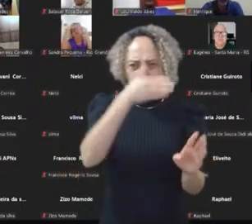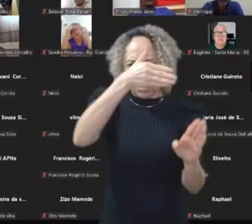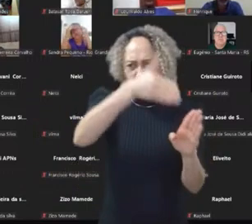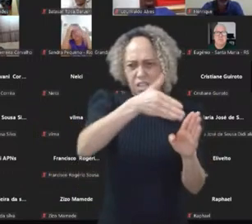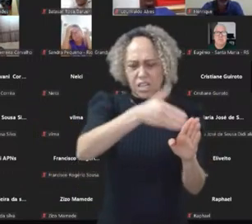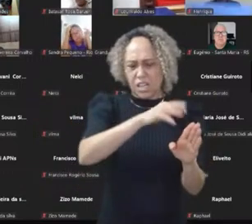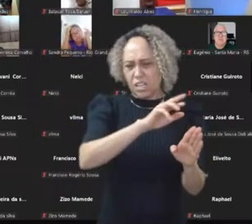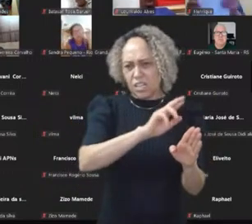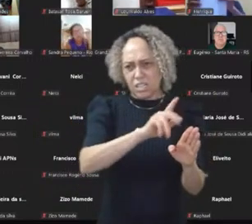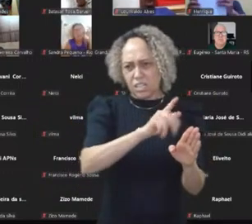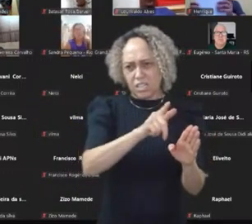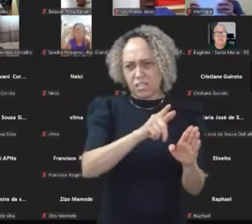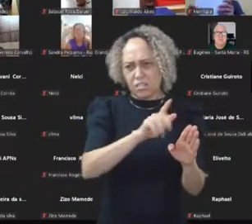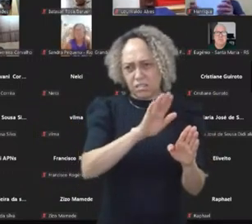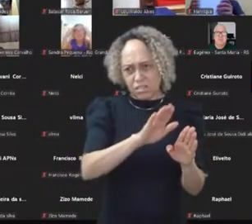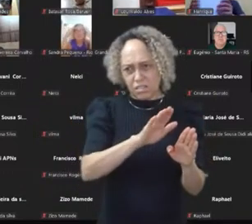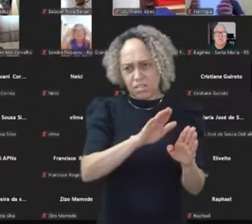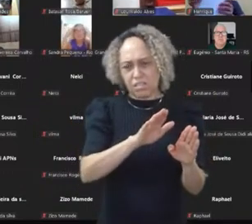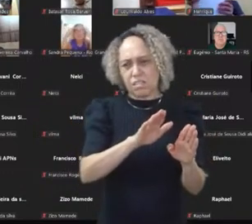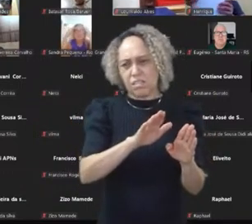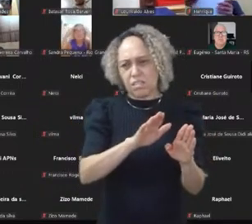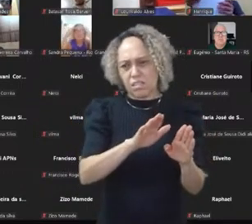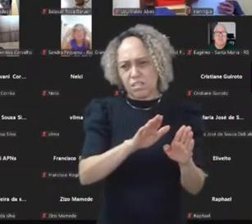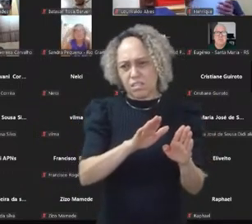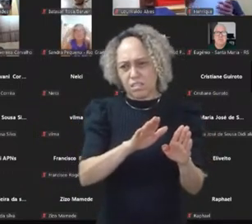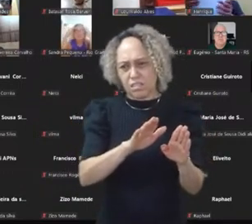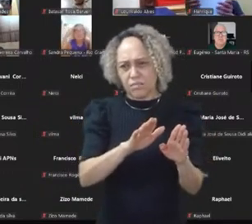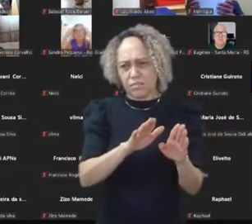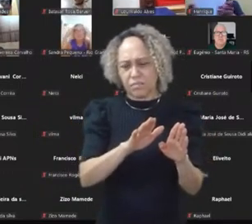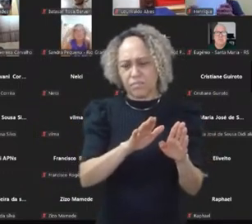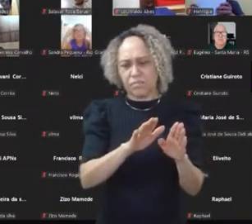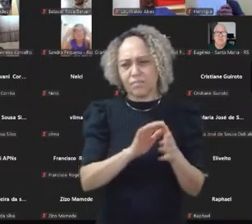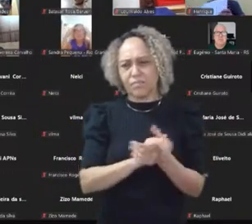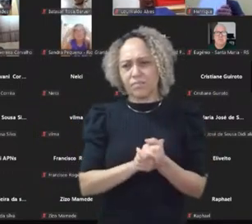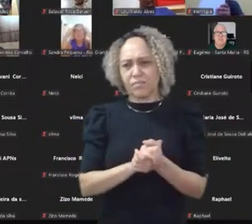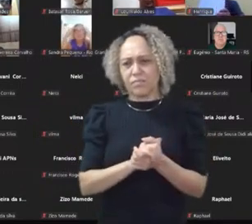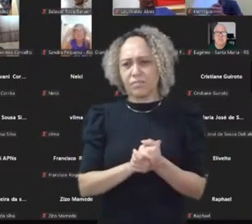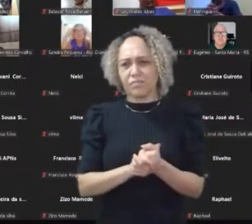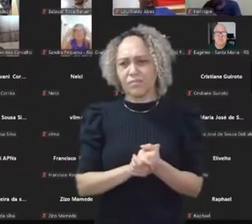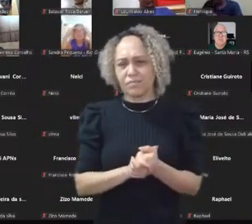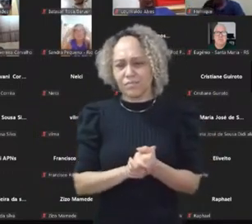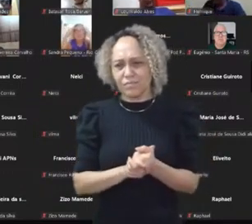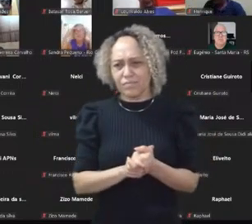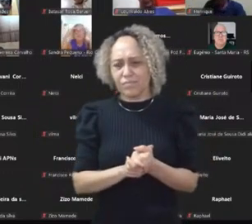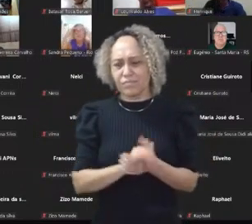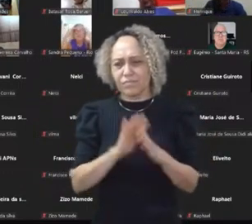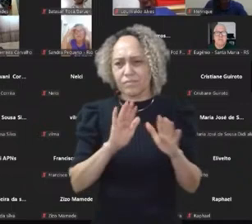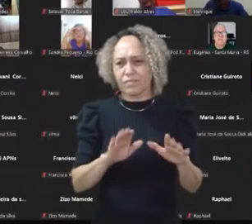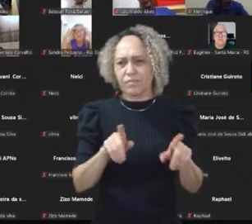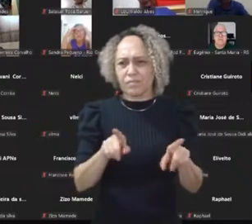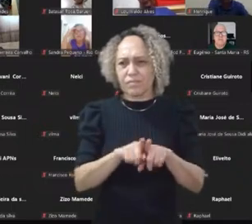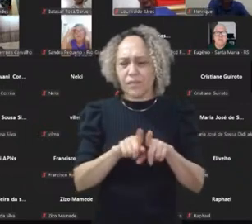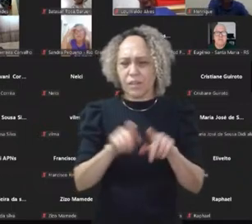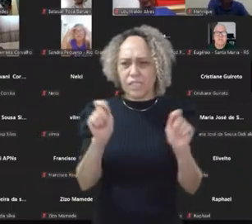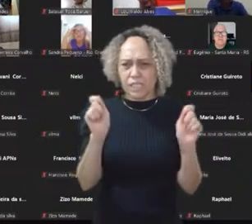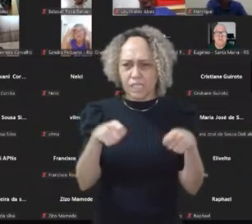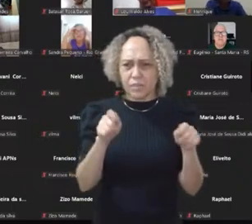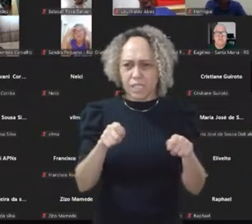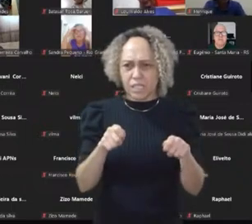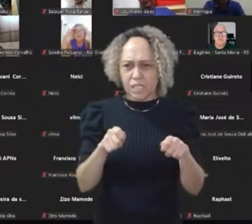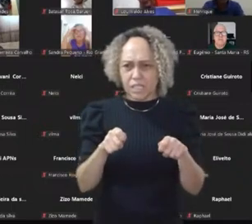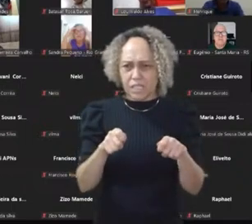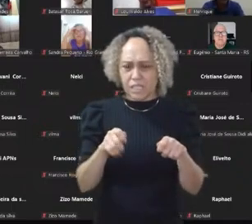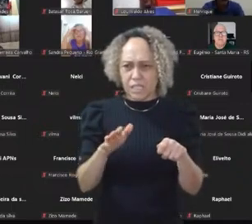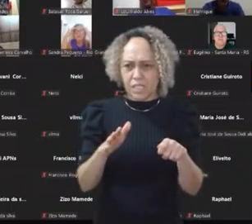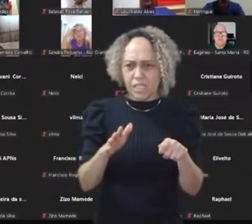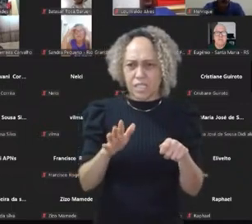de Vá ser disseminada quase não sai a palavra mas é preciso simplesmente não